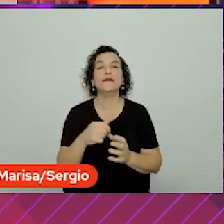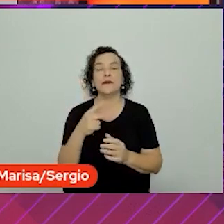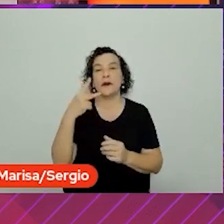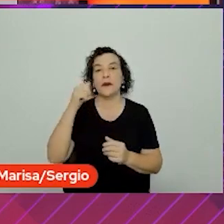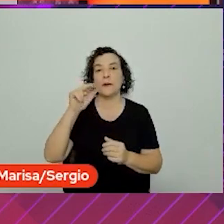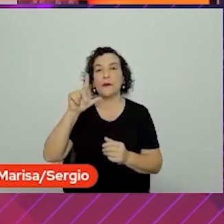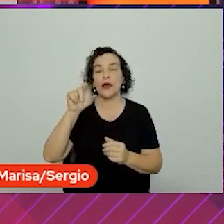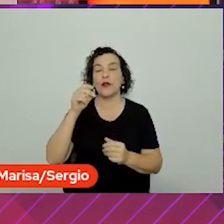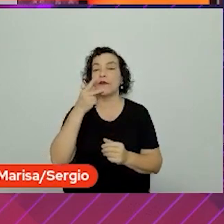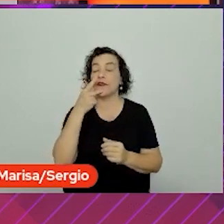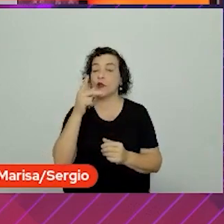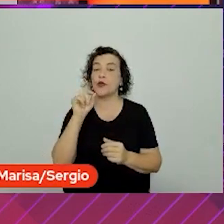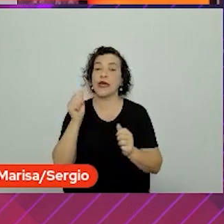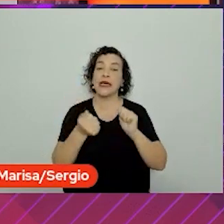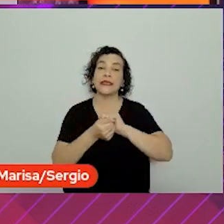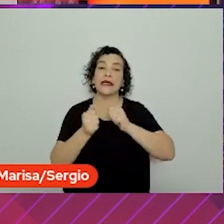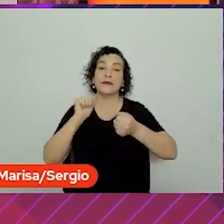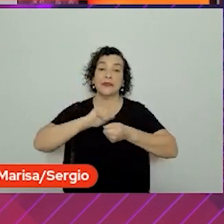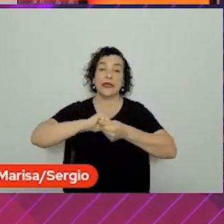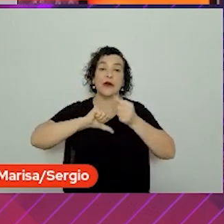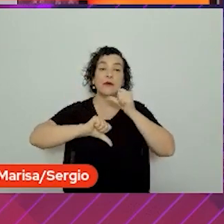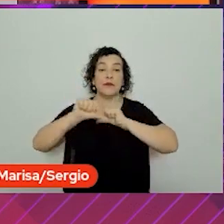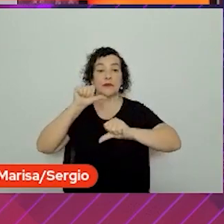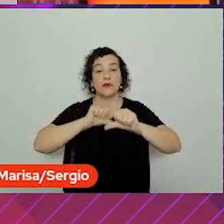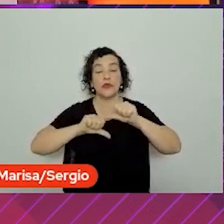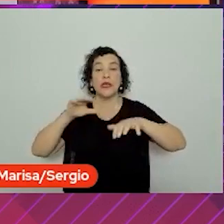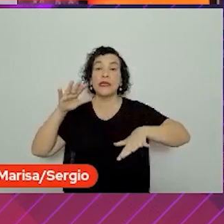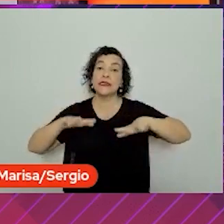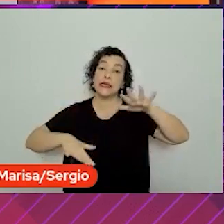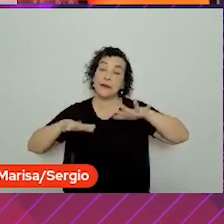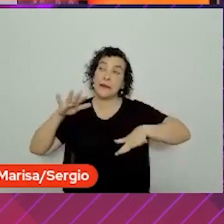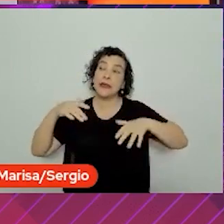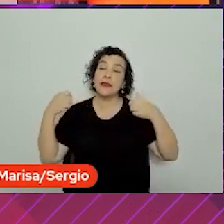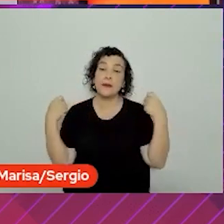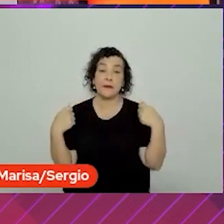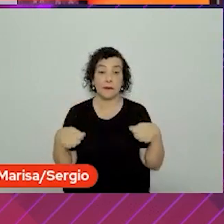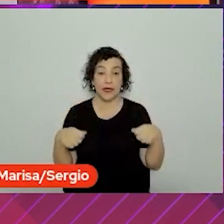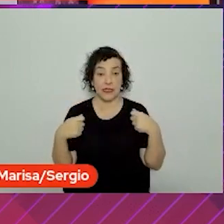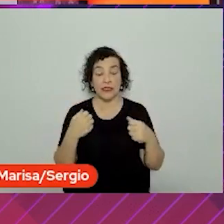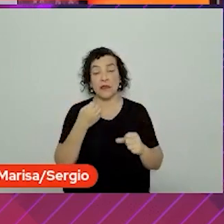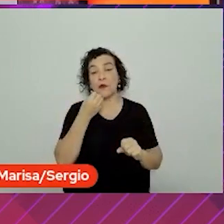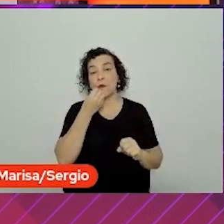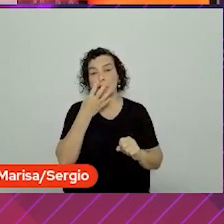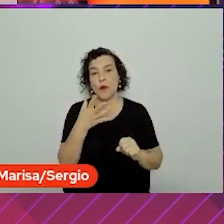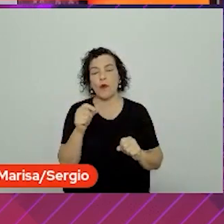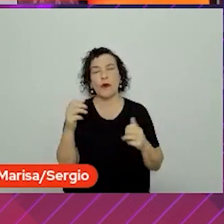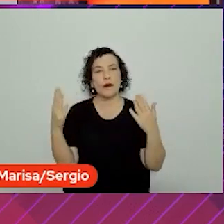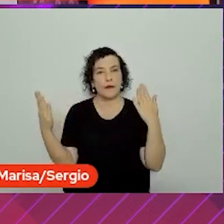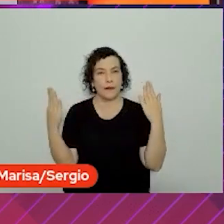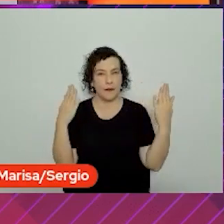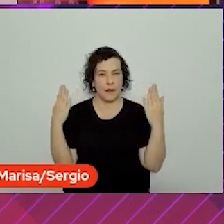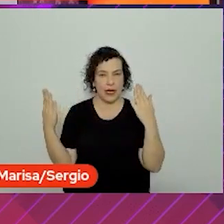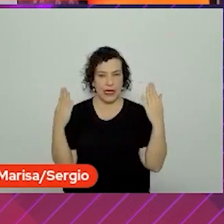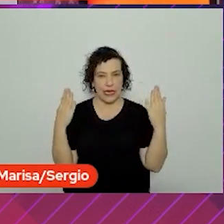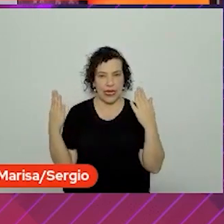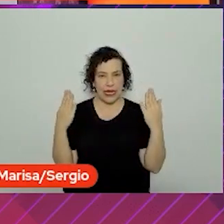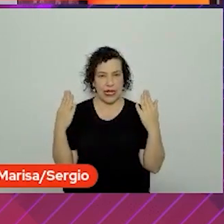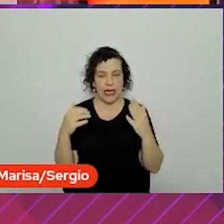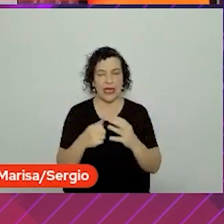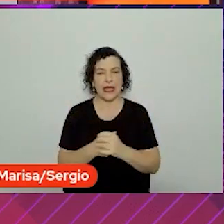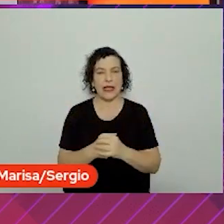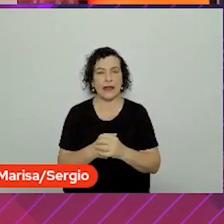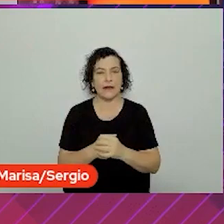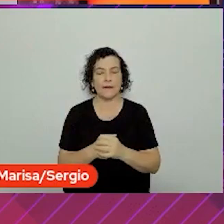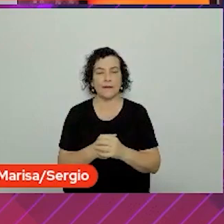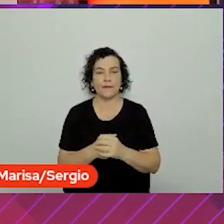Paulo comentou aqui que a adaptação à mudança conforme a necessidade. Boa. E aí a gente fazendo esse paralelo com o ônibus